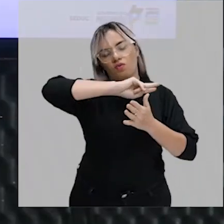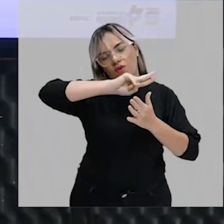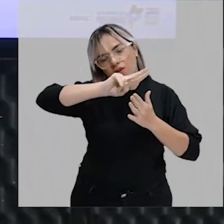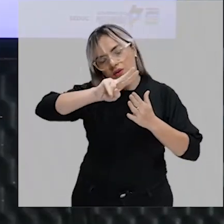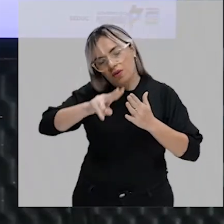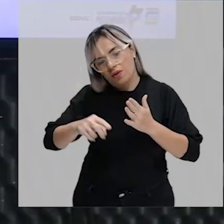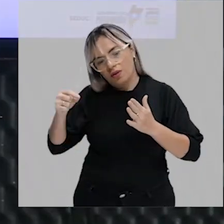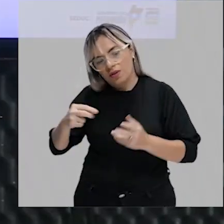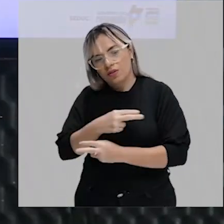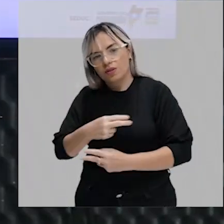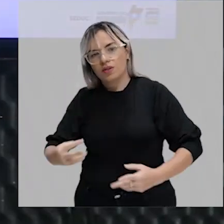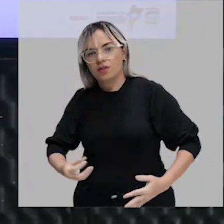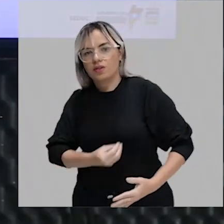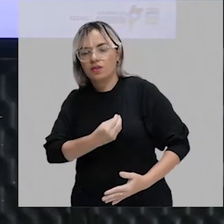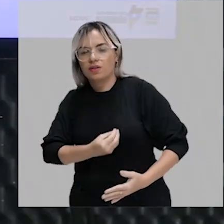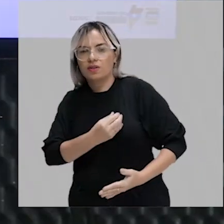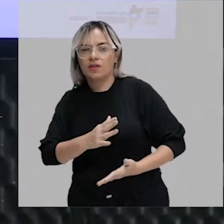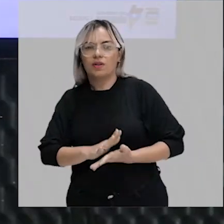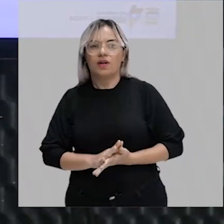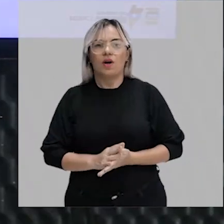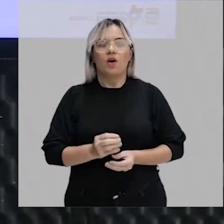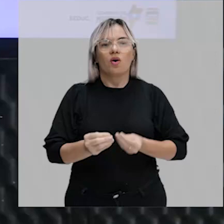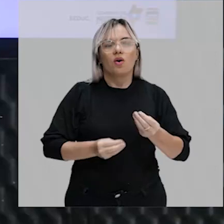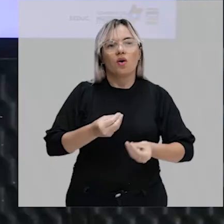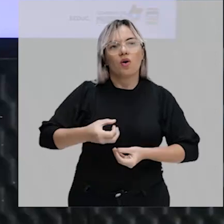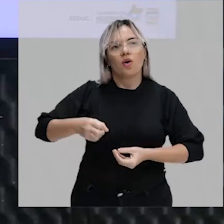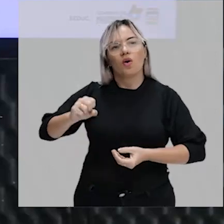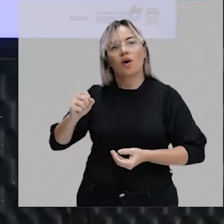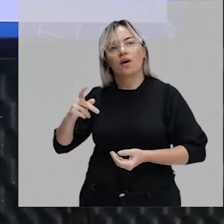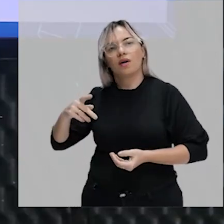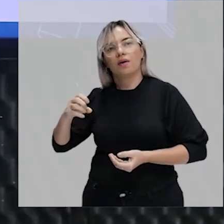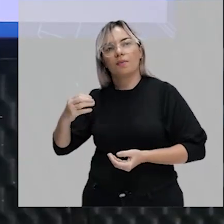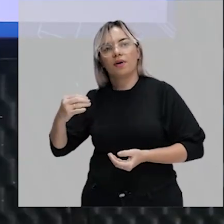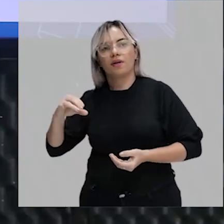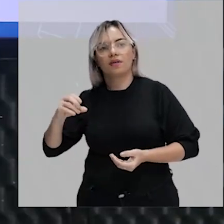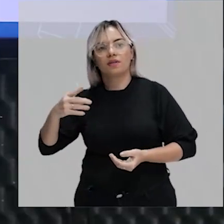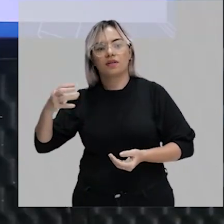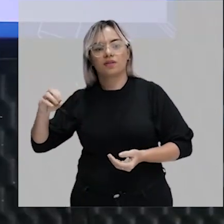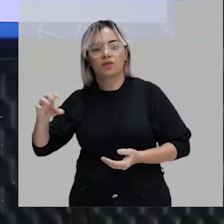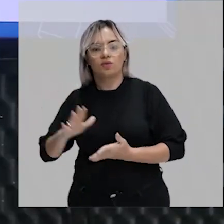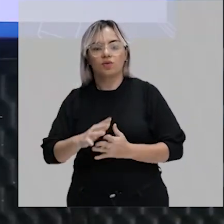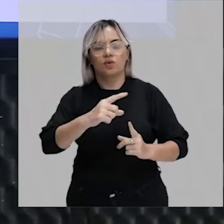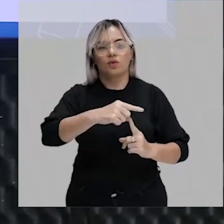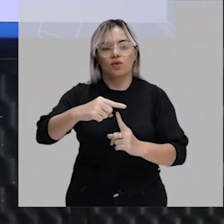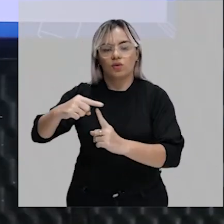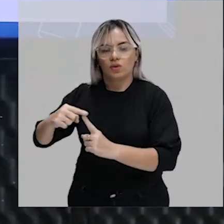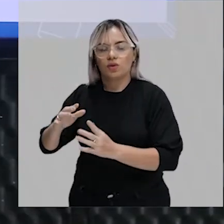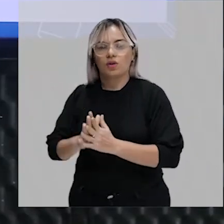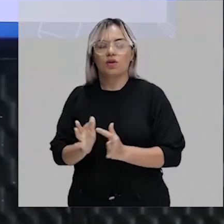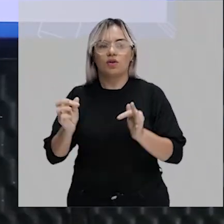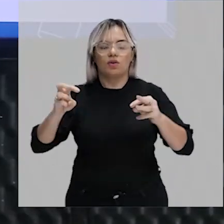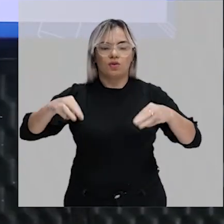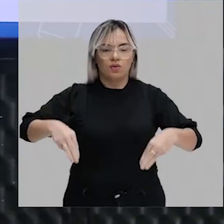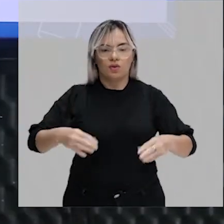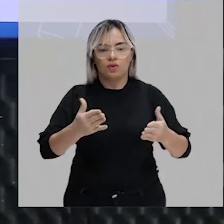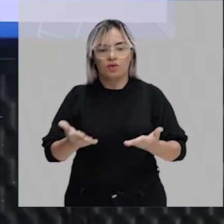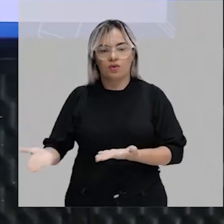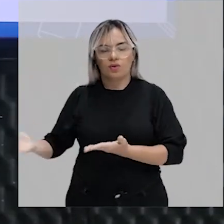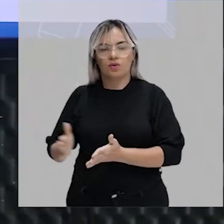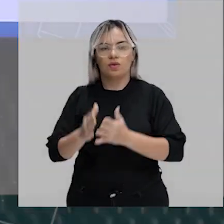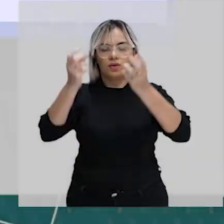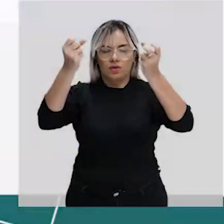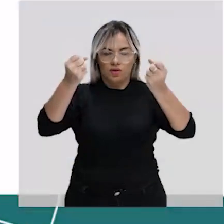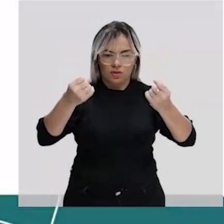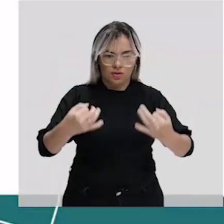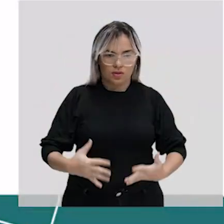passada sobre a especiação e a gente vai, na verdade, finalizar o processo de especiação falando